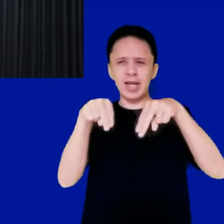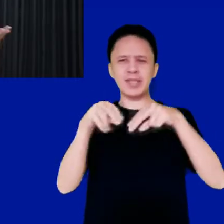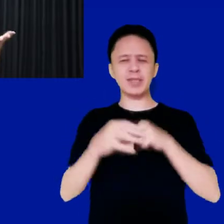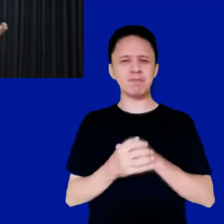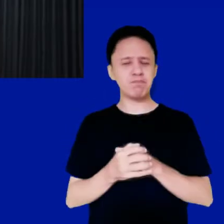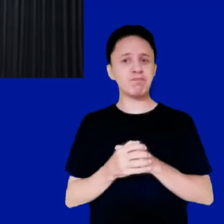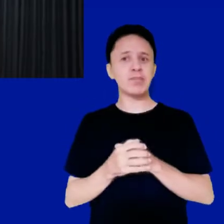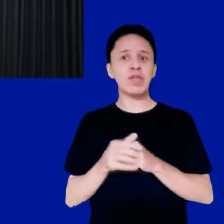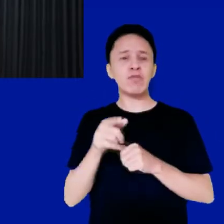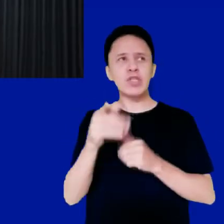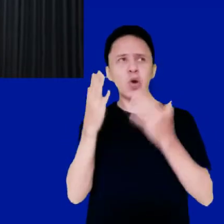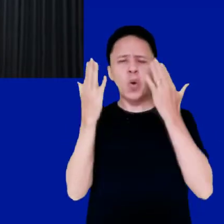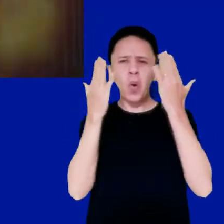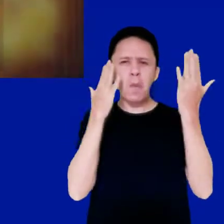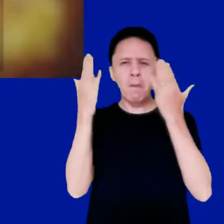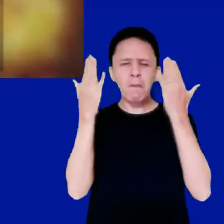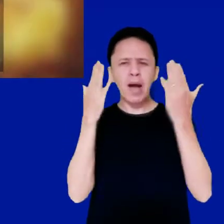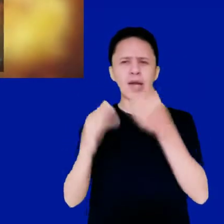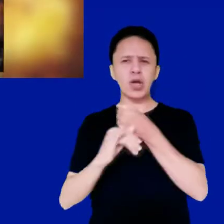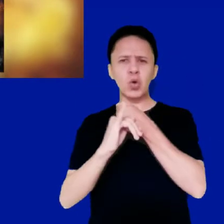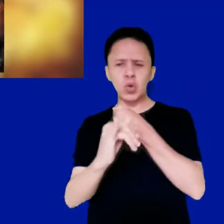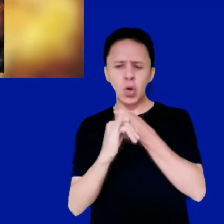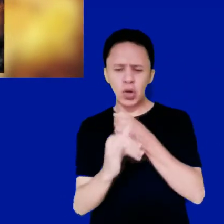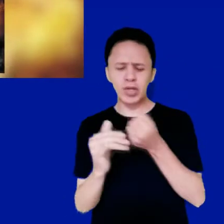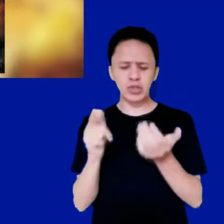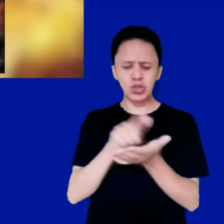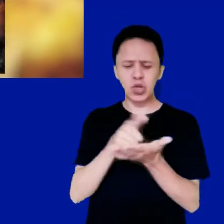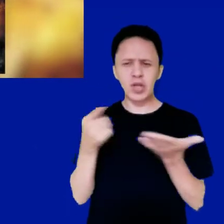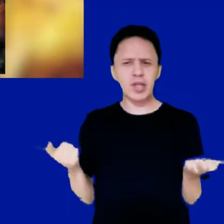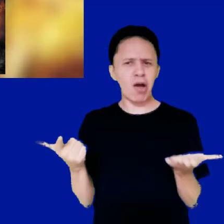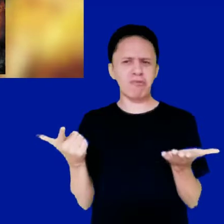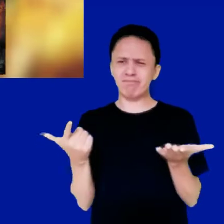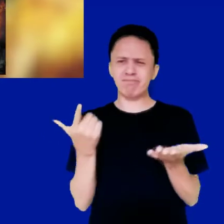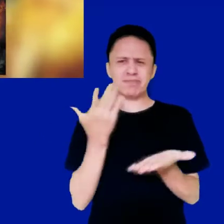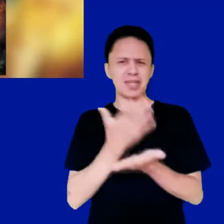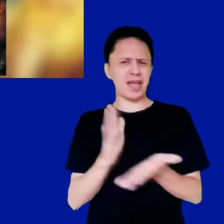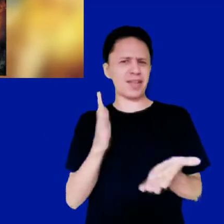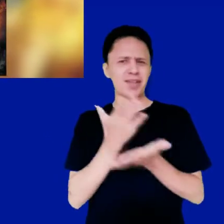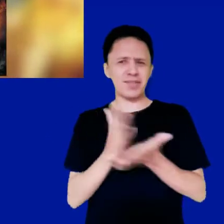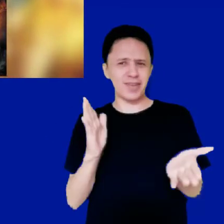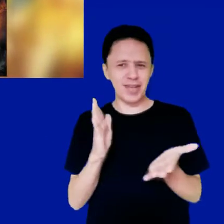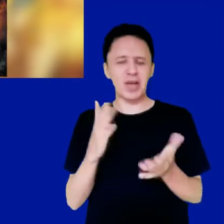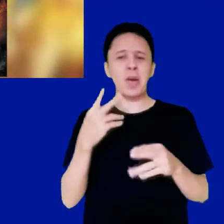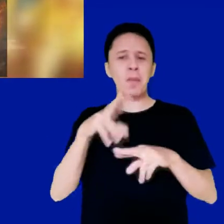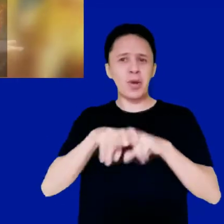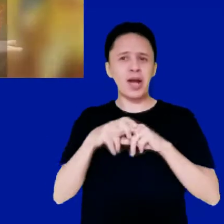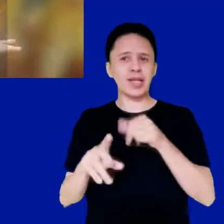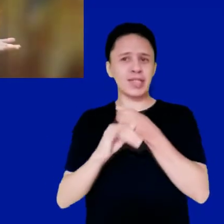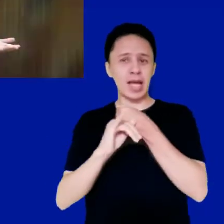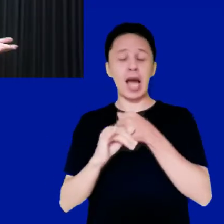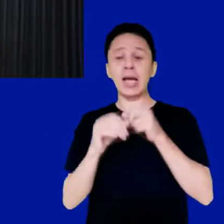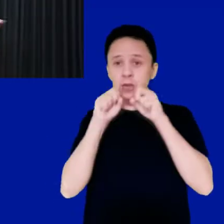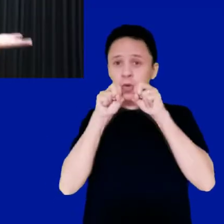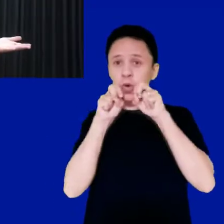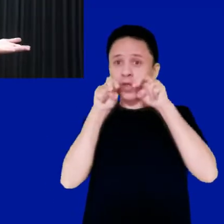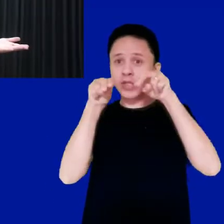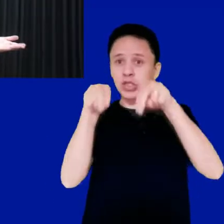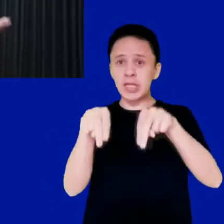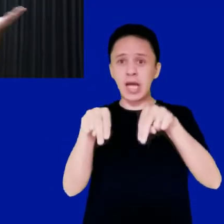famoso chamado As Crônicas de Nárnia. Né? Quando você compara isso à crônica do jornal, você vê que não tem nada a ver.